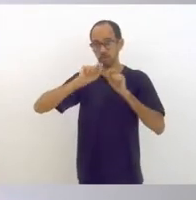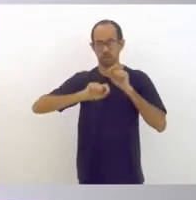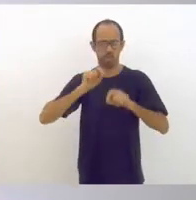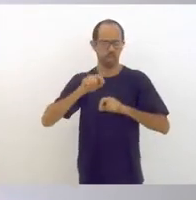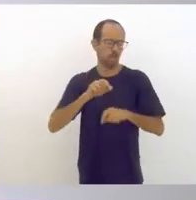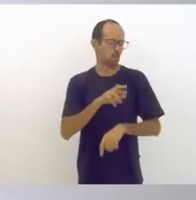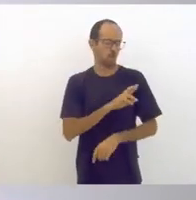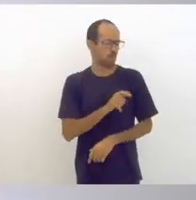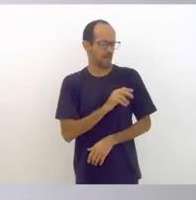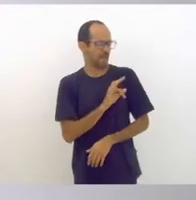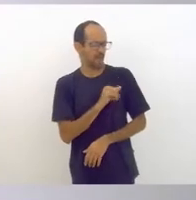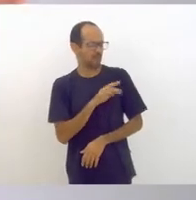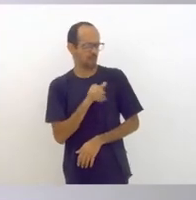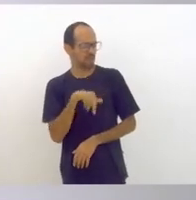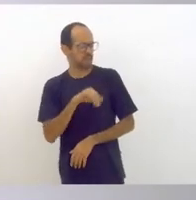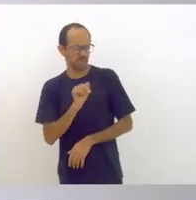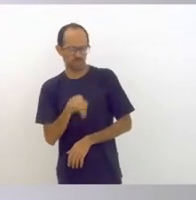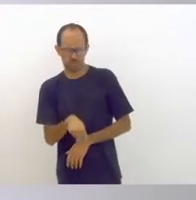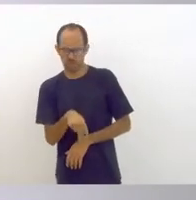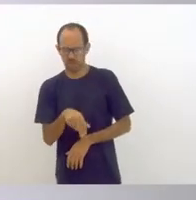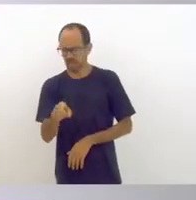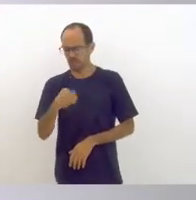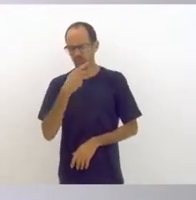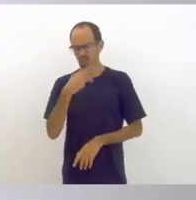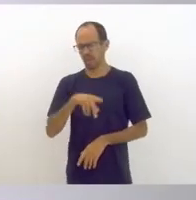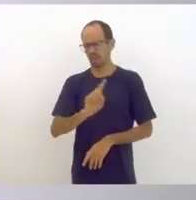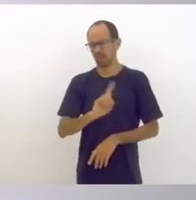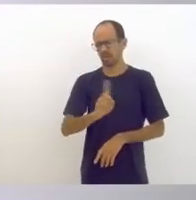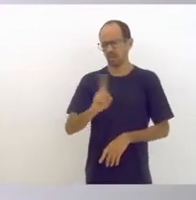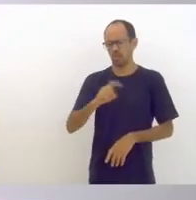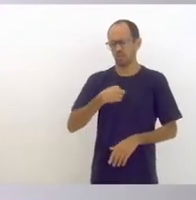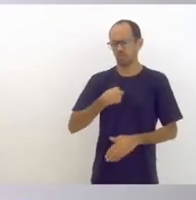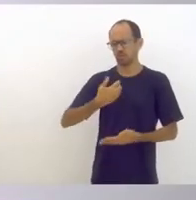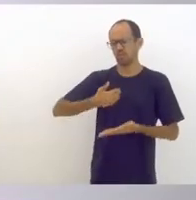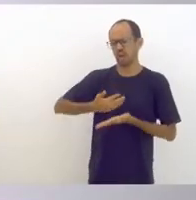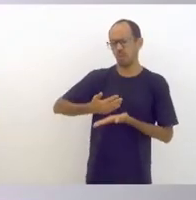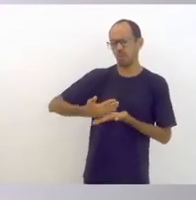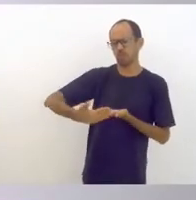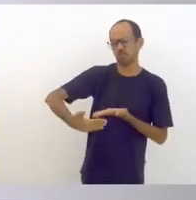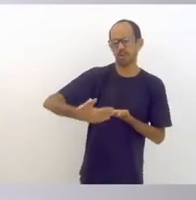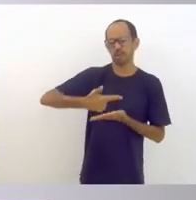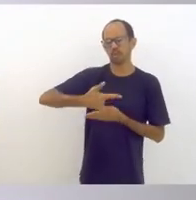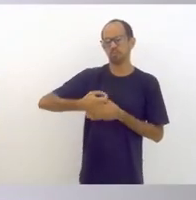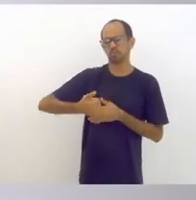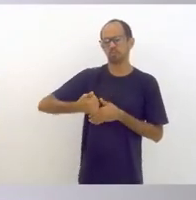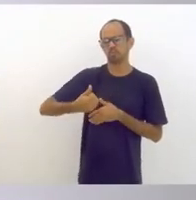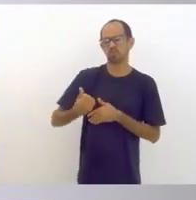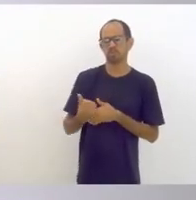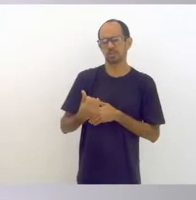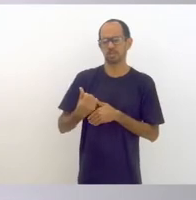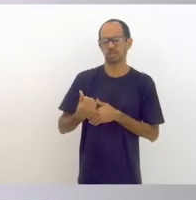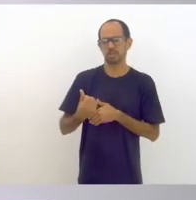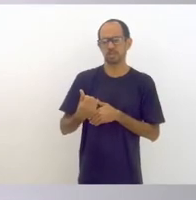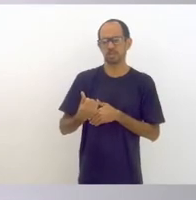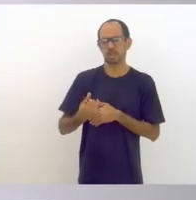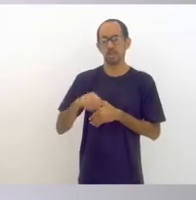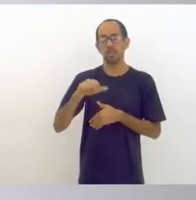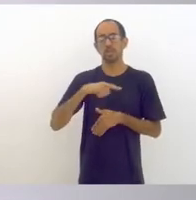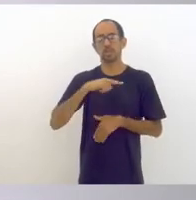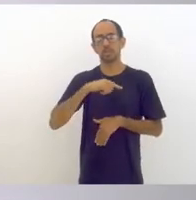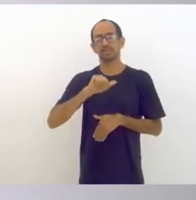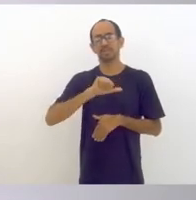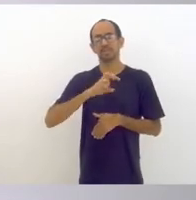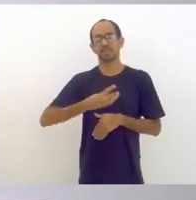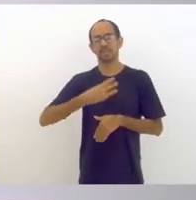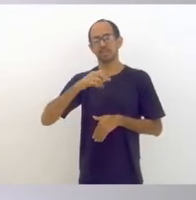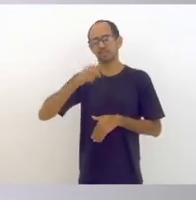Firjan, a Firjan acompanha esse movimento desde 2016 de redesenho, que não avançou. E o que acontece? 13 prefeituras estão